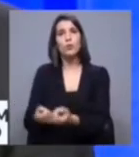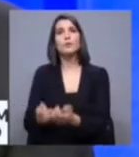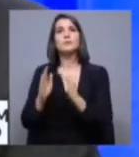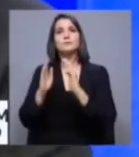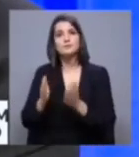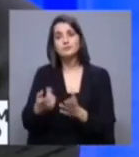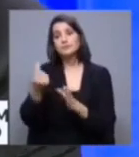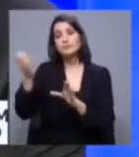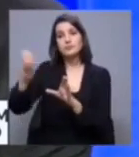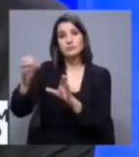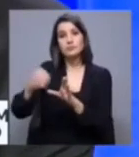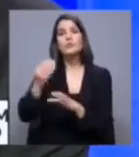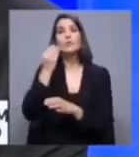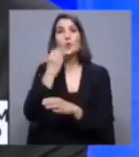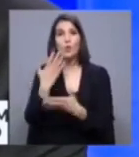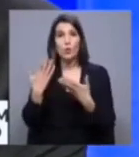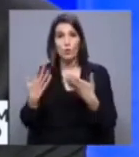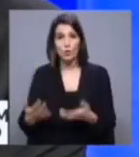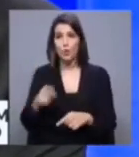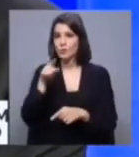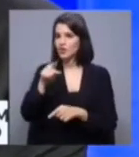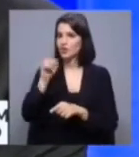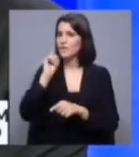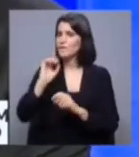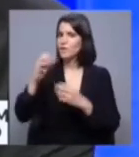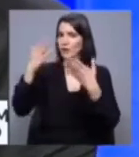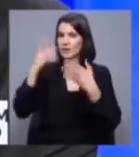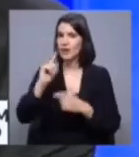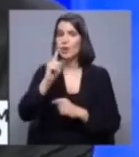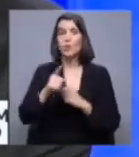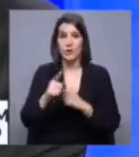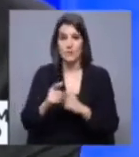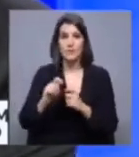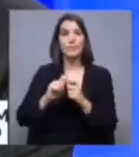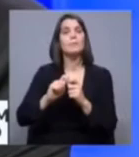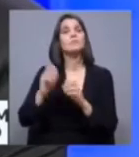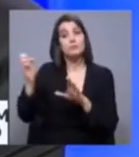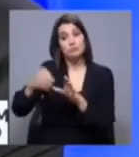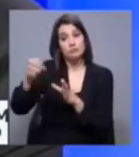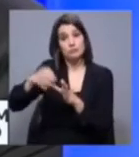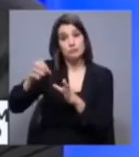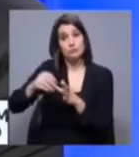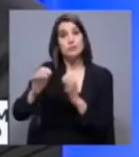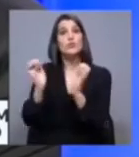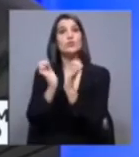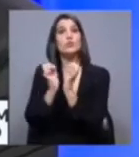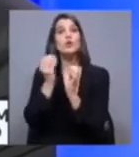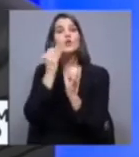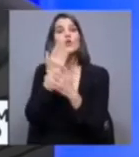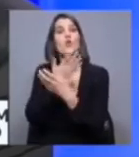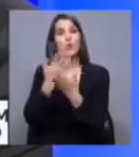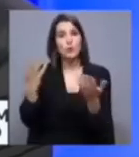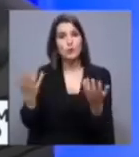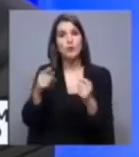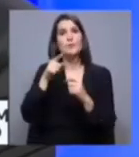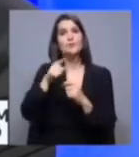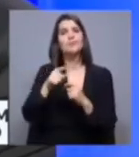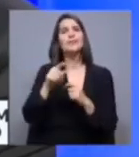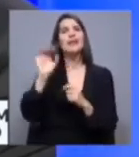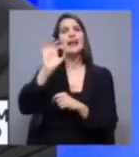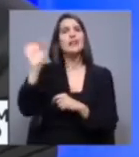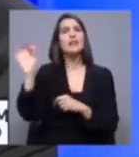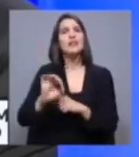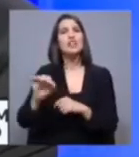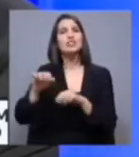pilar de capitalização, mas com esta nuance que é absolutamente fundamental. O que vai financiar este pilar de capitalização é a atribuição daquela